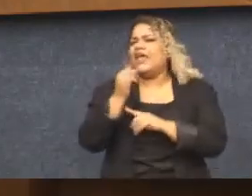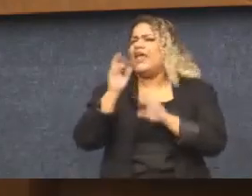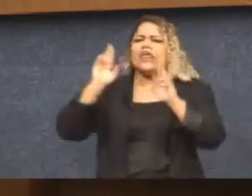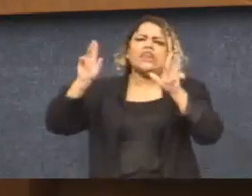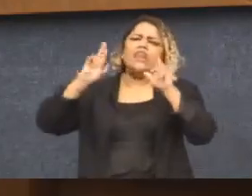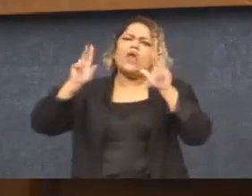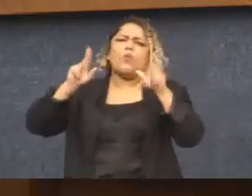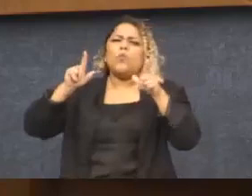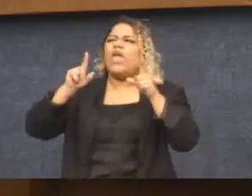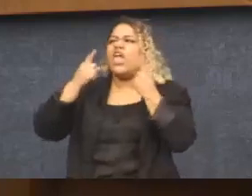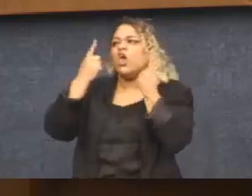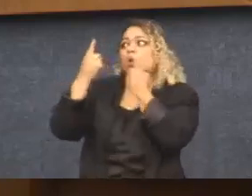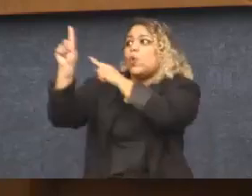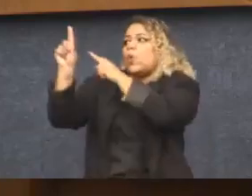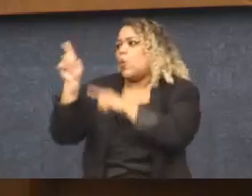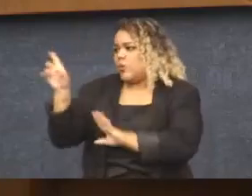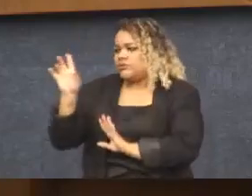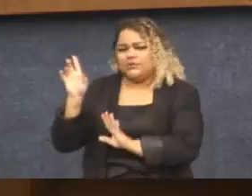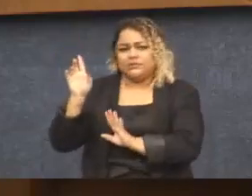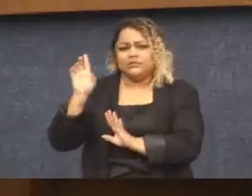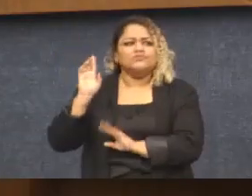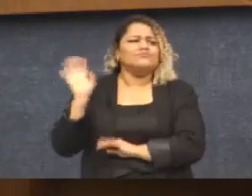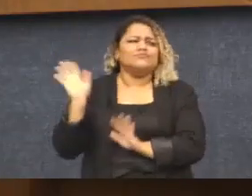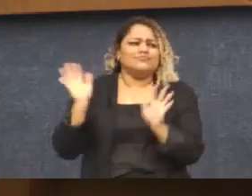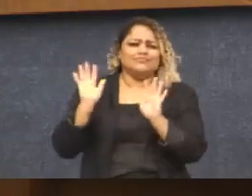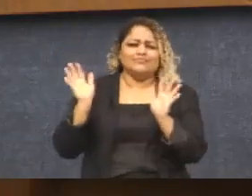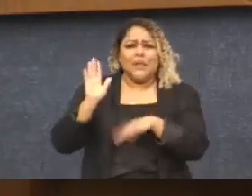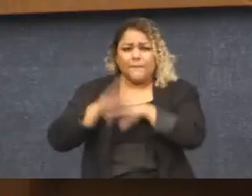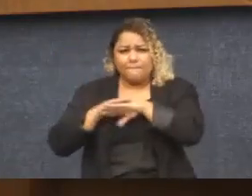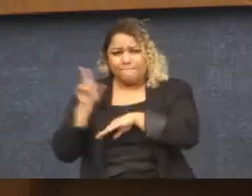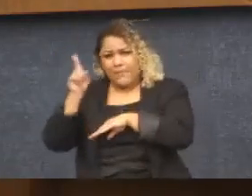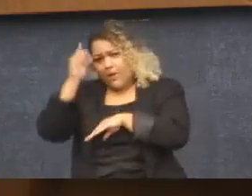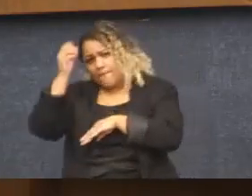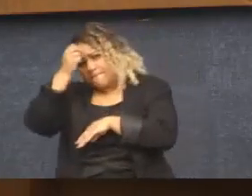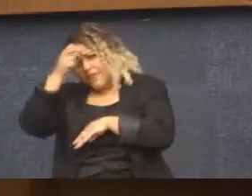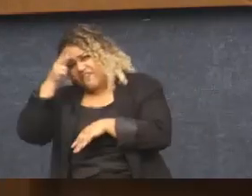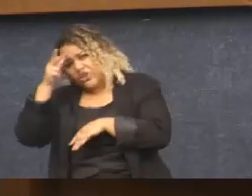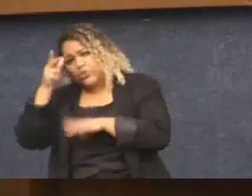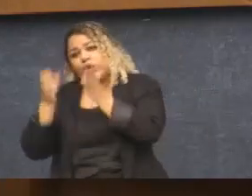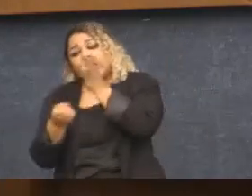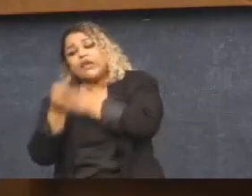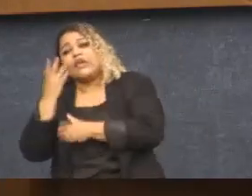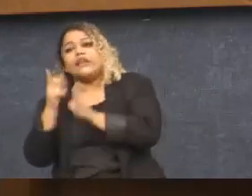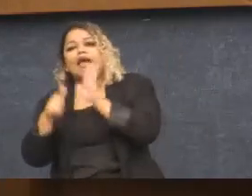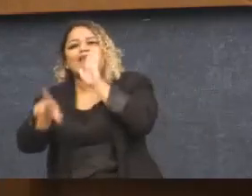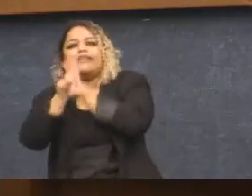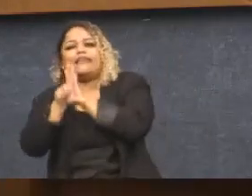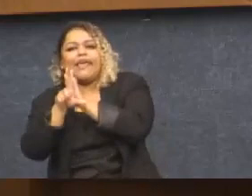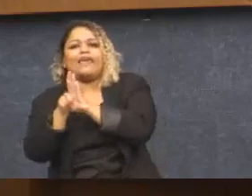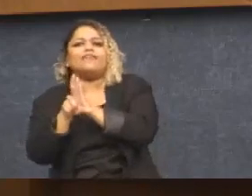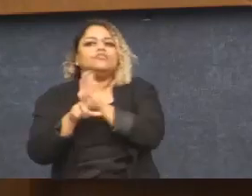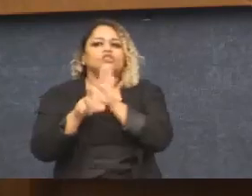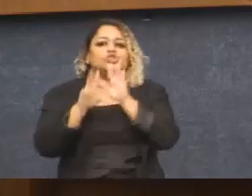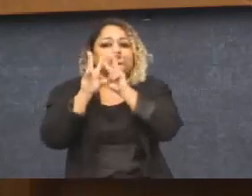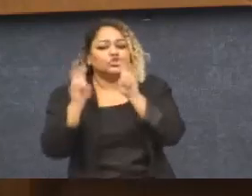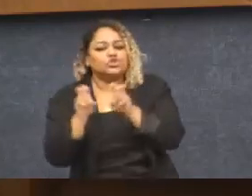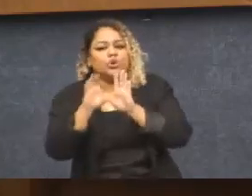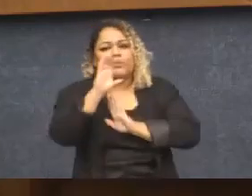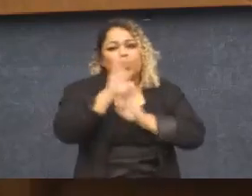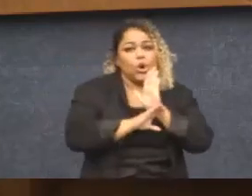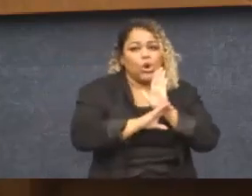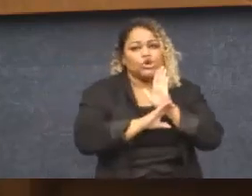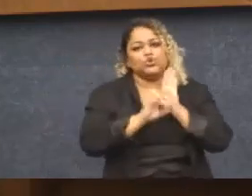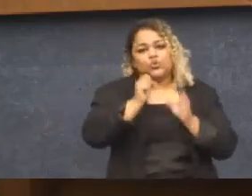do Estado. Eu não quero nem discutir, tá? Se é atribuição da prefeitura ou não, legislar sobre o que está no Código de Obras ou o que está no Código